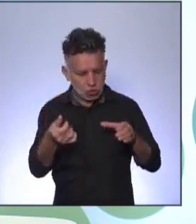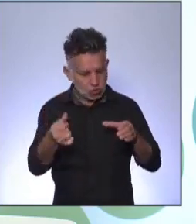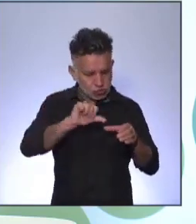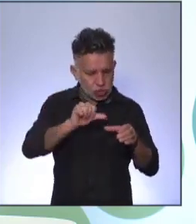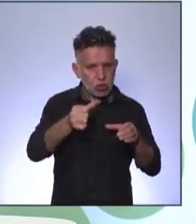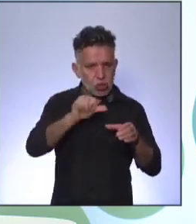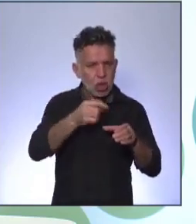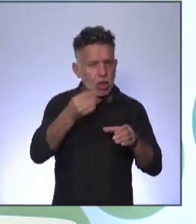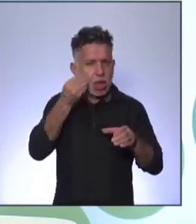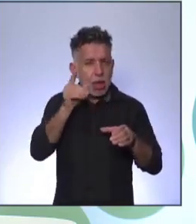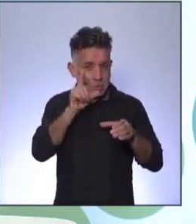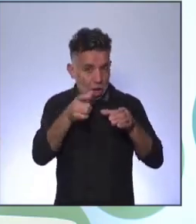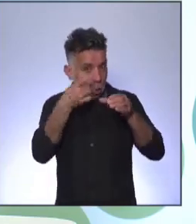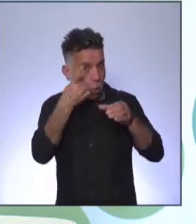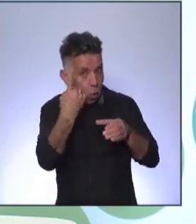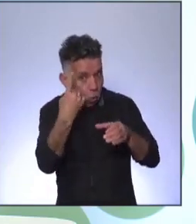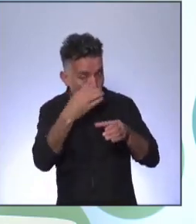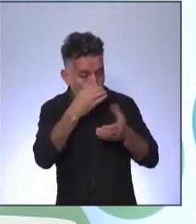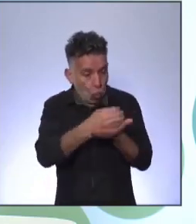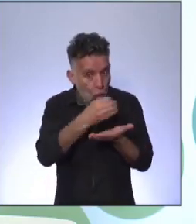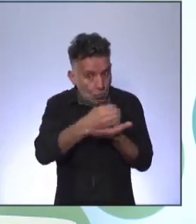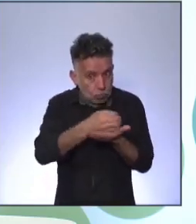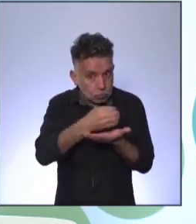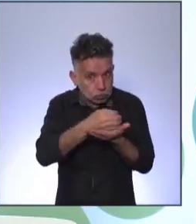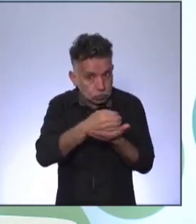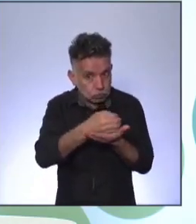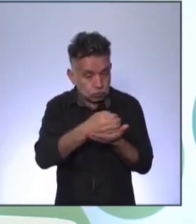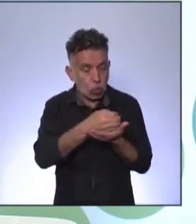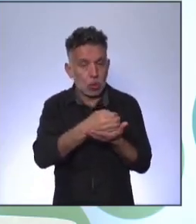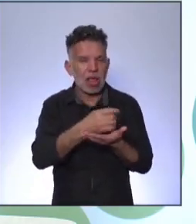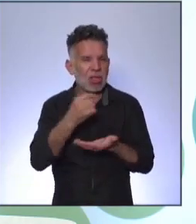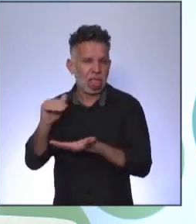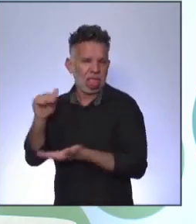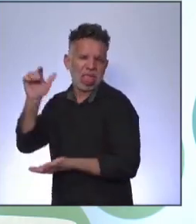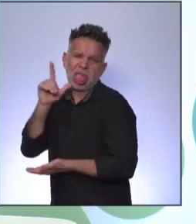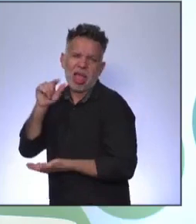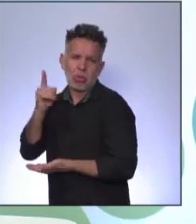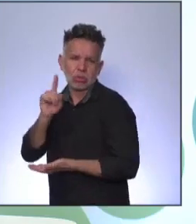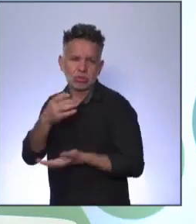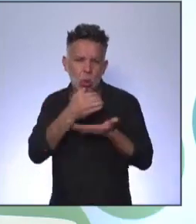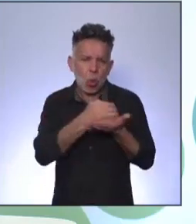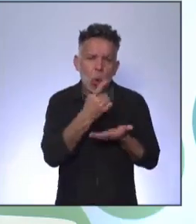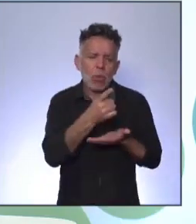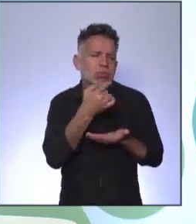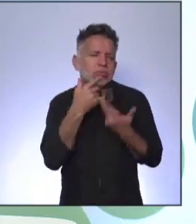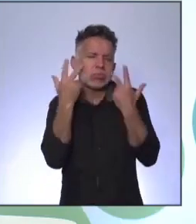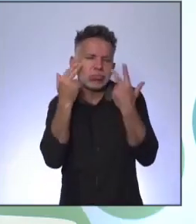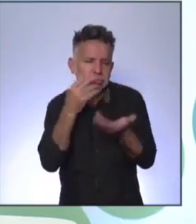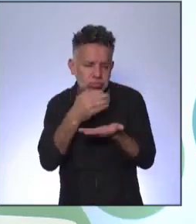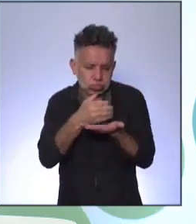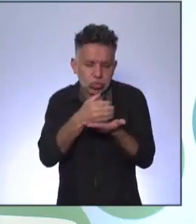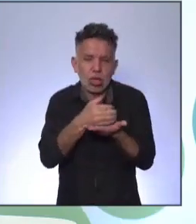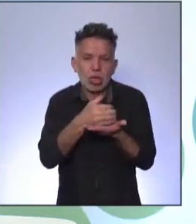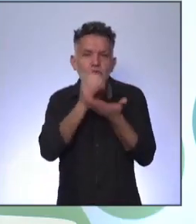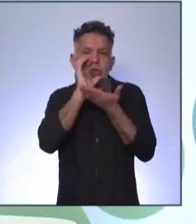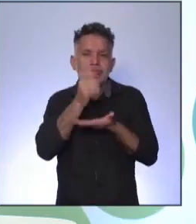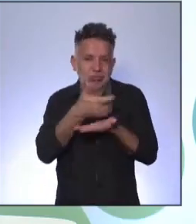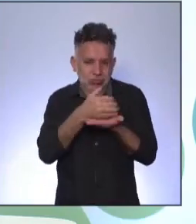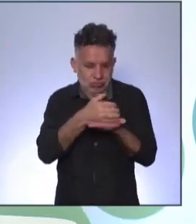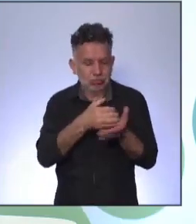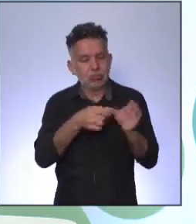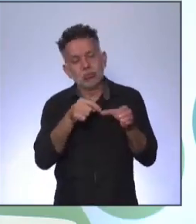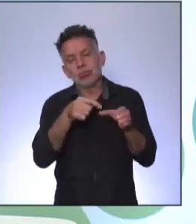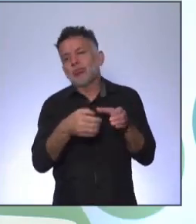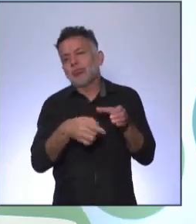mesmo. Vocês vão pegar um copo, né? Em vez de fazer num litro de água, um copo comum que vocês bebem água, vocês colocam